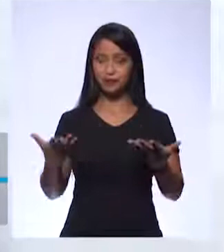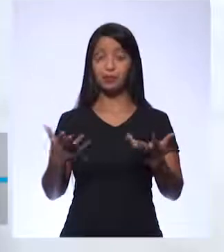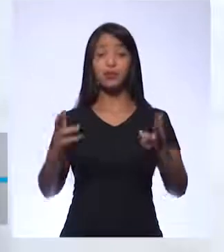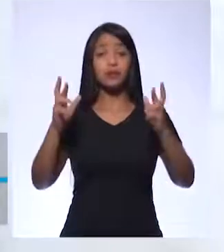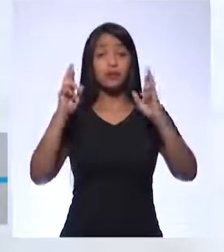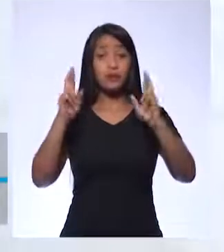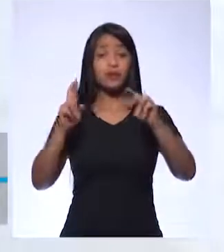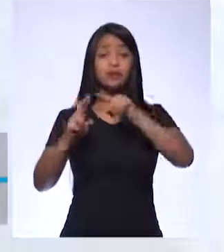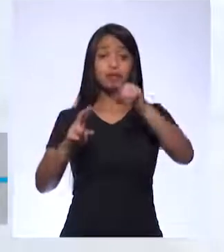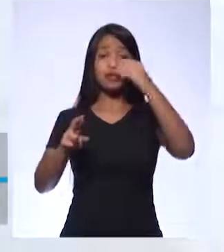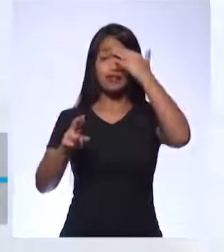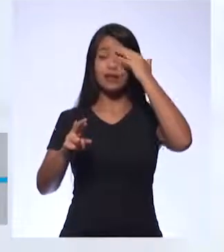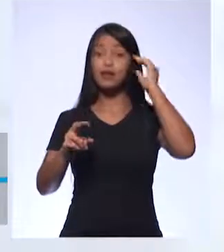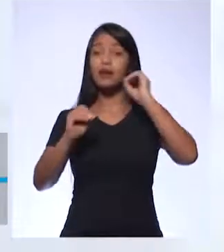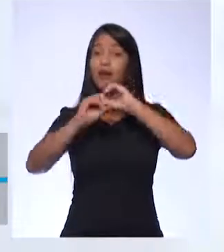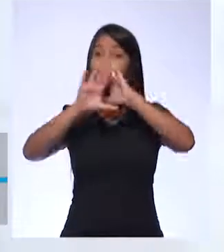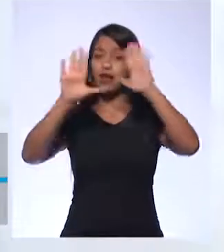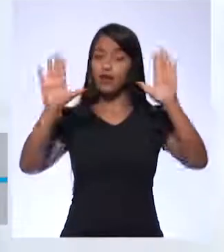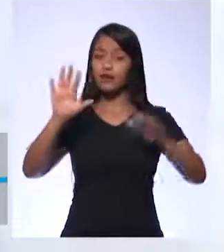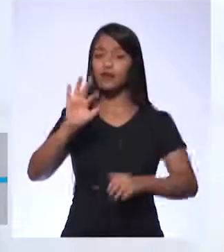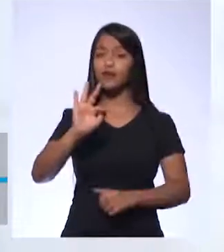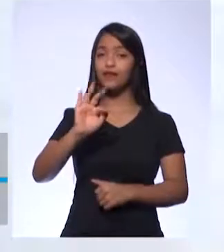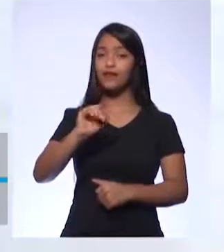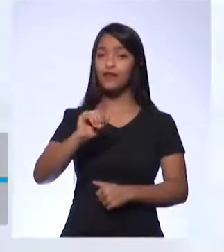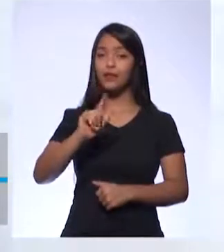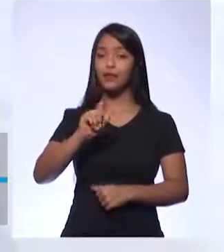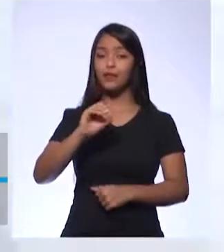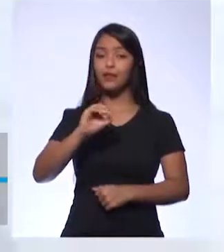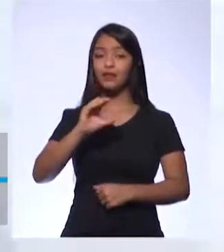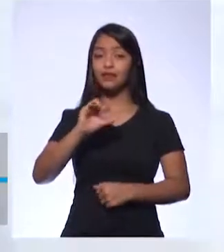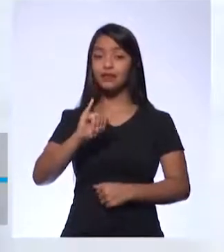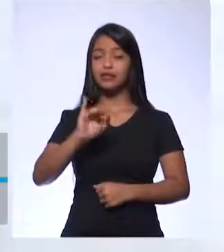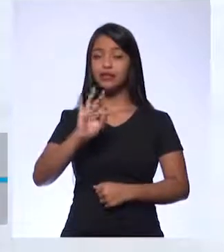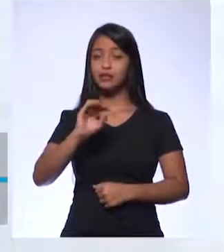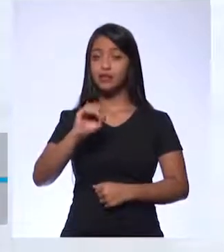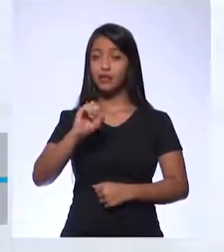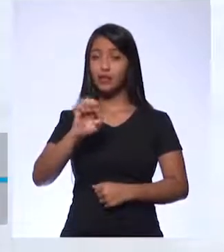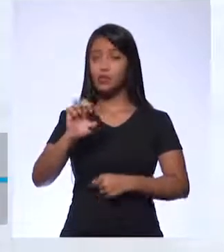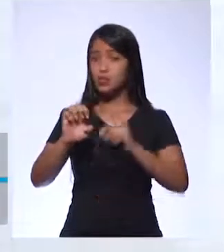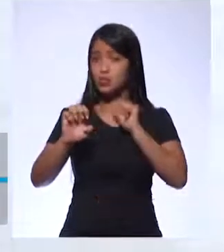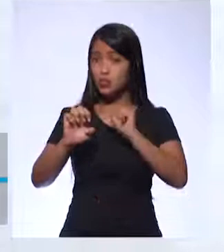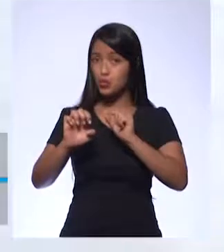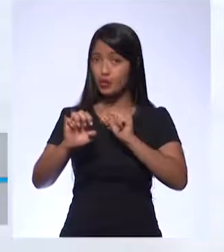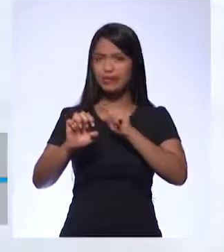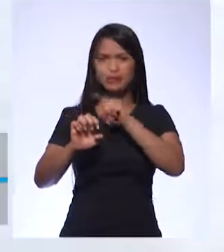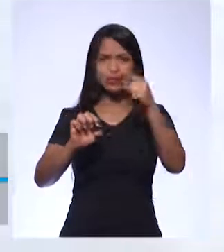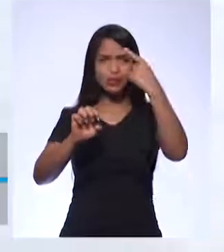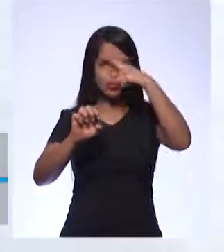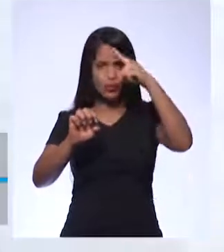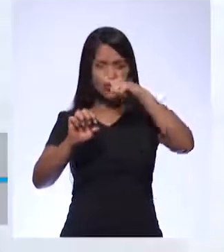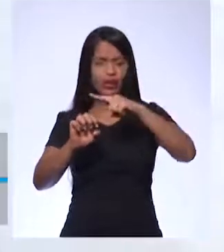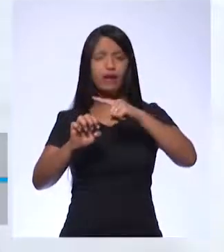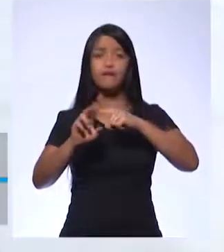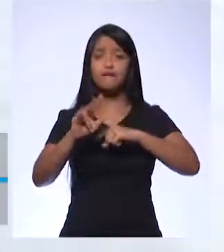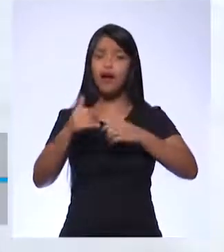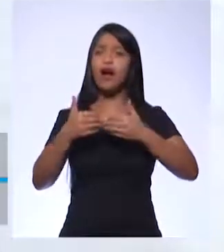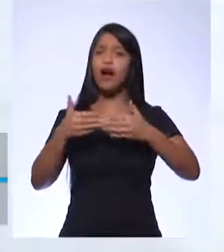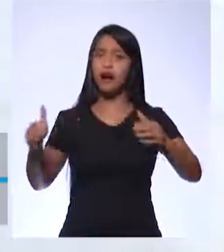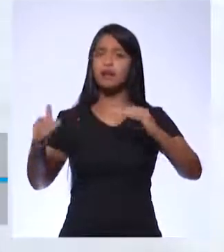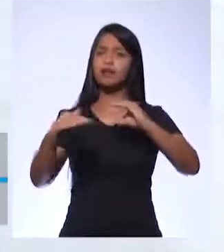ficado claro o que é fagocitose. Se não ficou, quando abrir o chat, fala lá que a gente repete, tá? Não tem problema não.